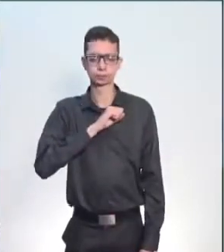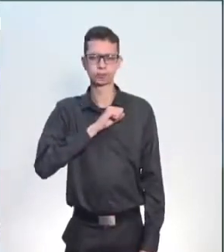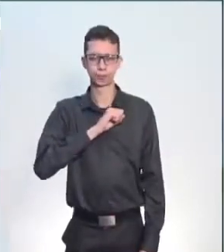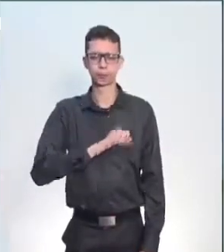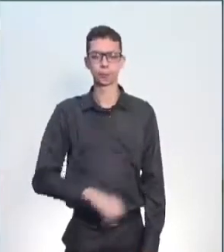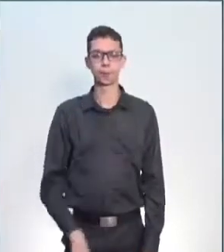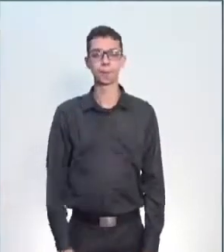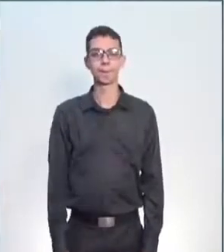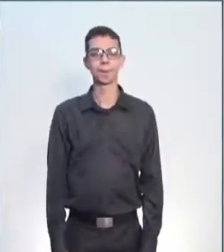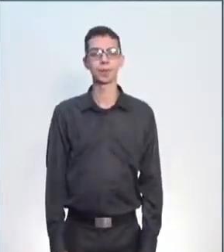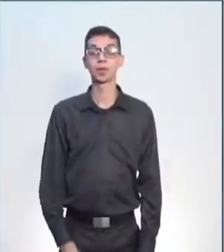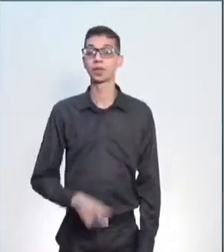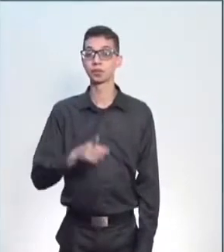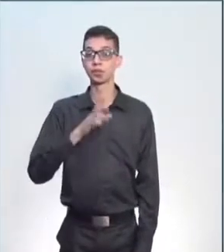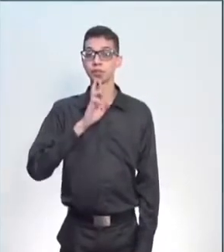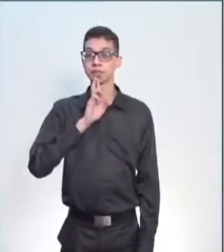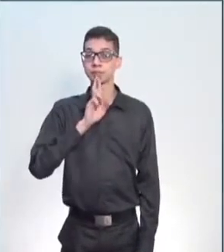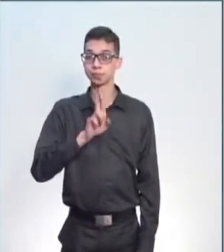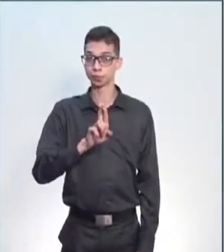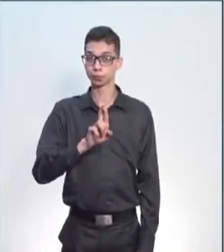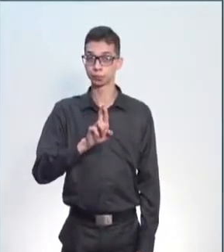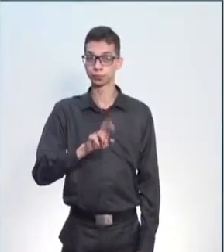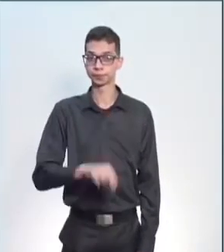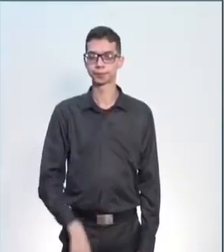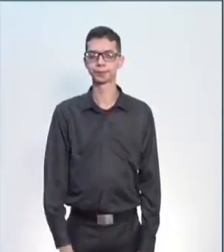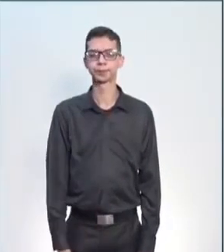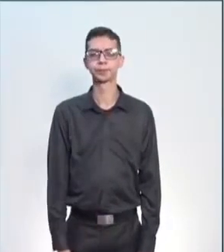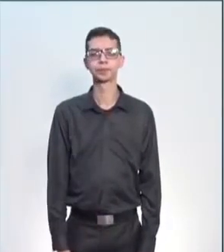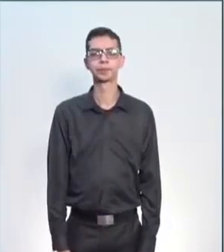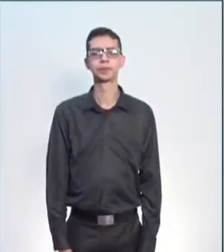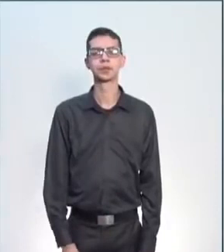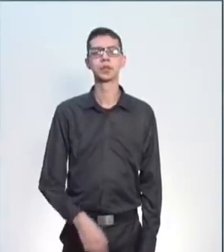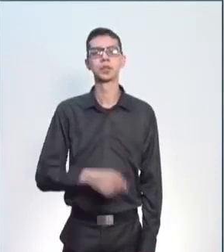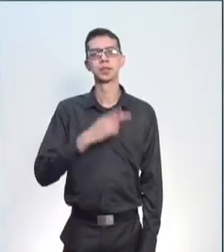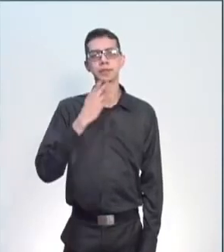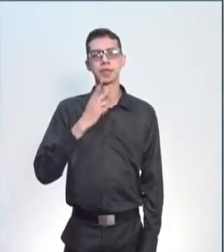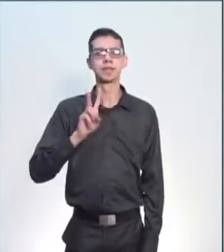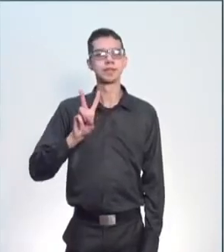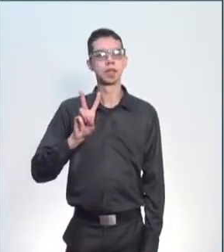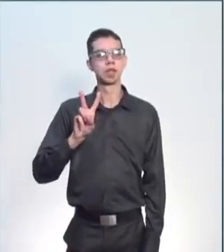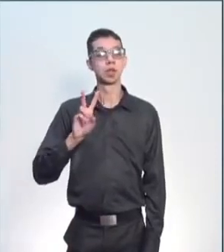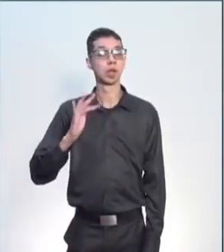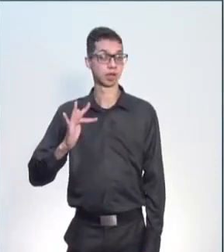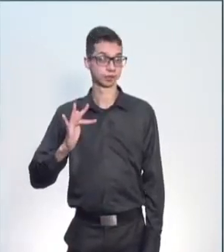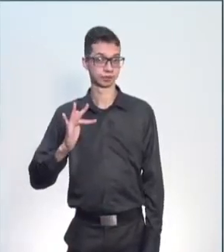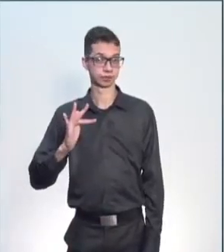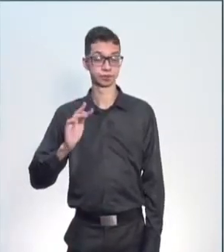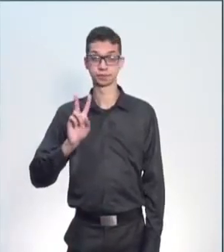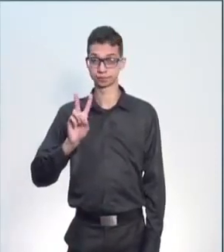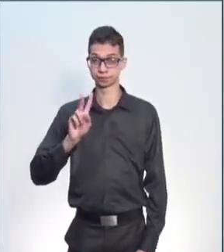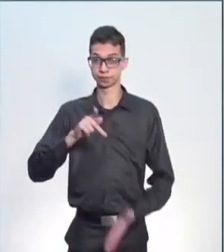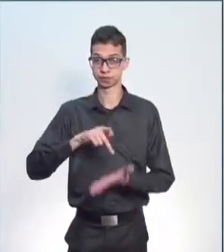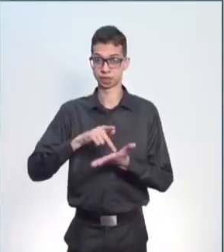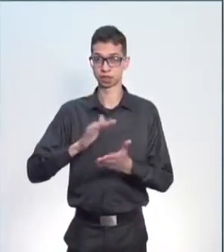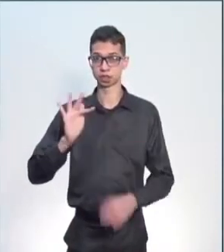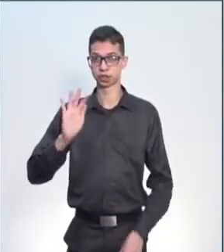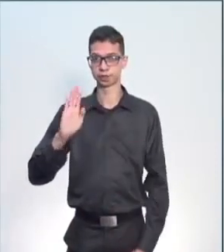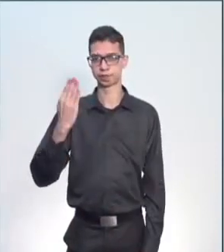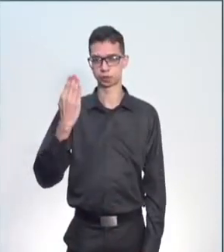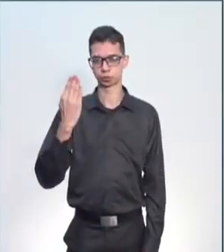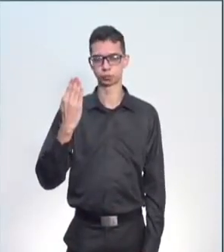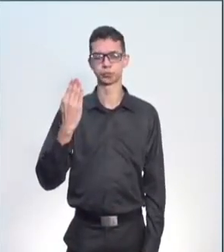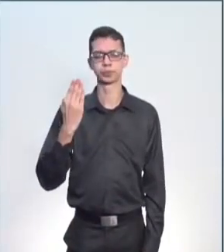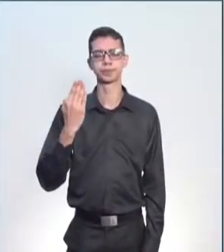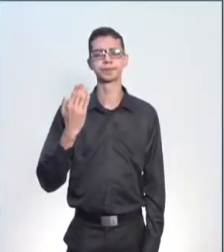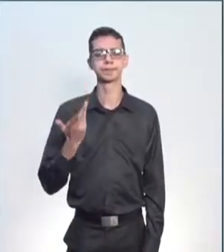lá. Responda, né, indicando V ou F, verdadeiro ou falso, para as afirmações que seguem.